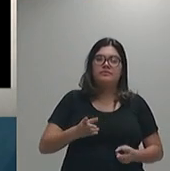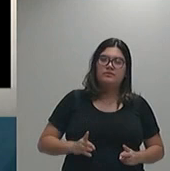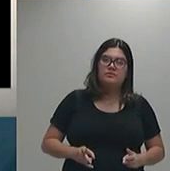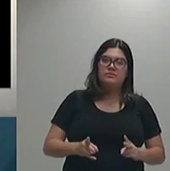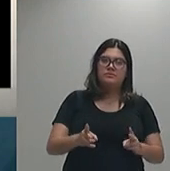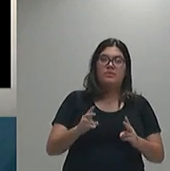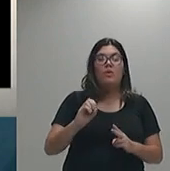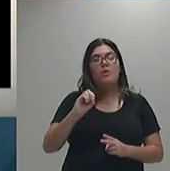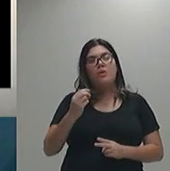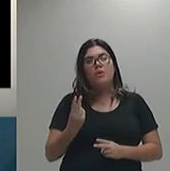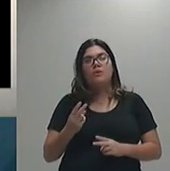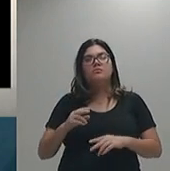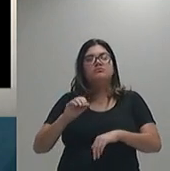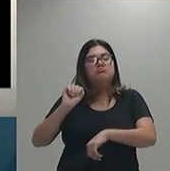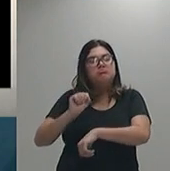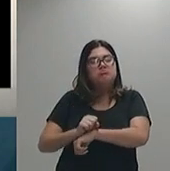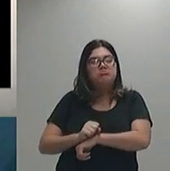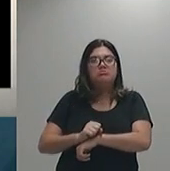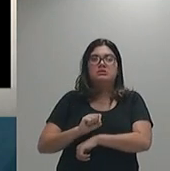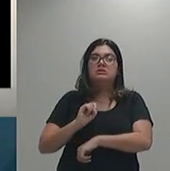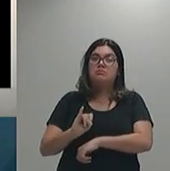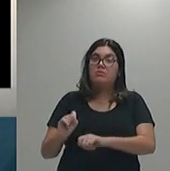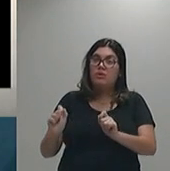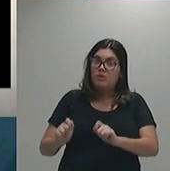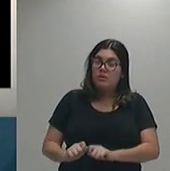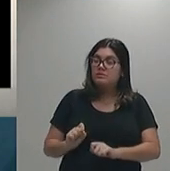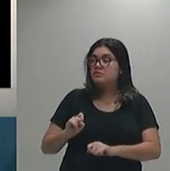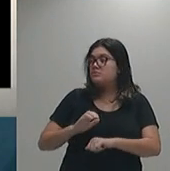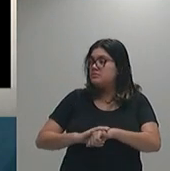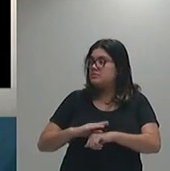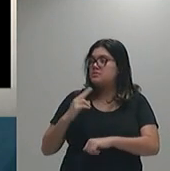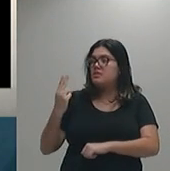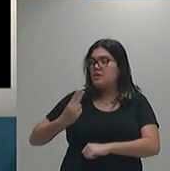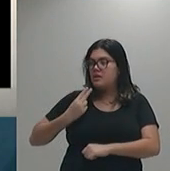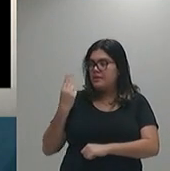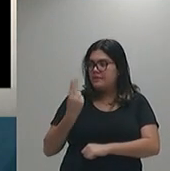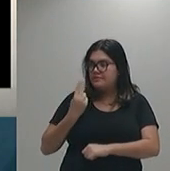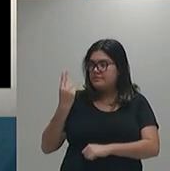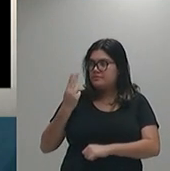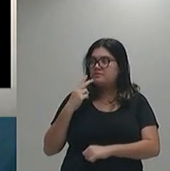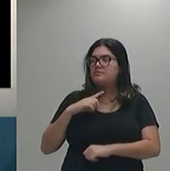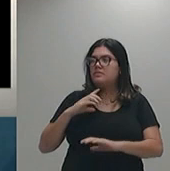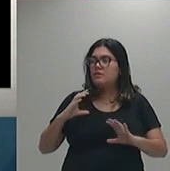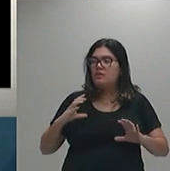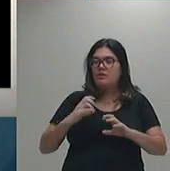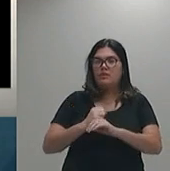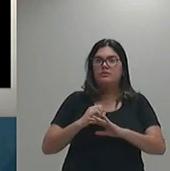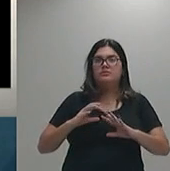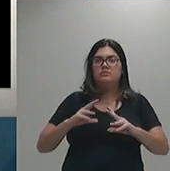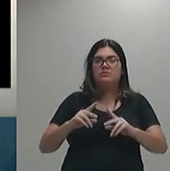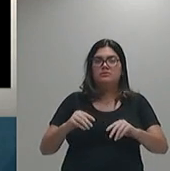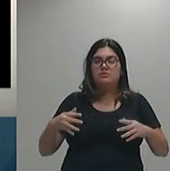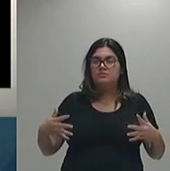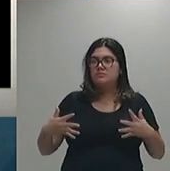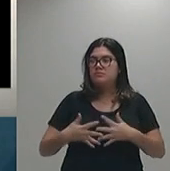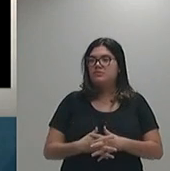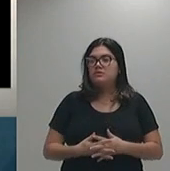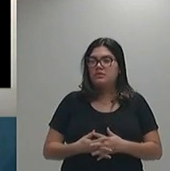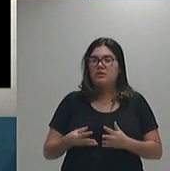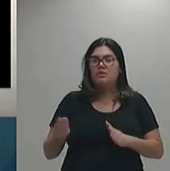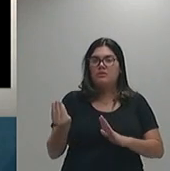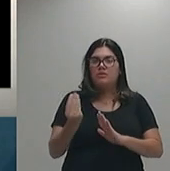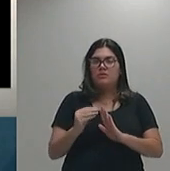pode ser interrompido não pode que seja doença grave Ao que se somam todas as complexidades apontadas pelo